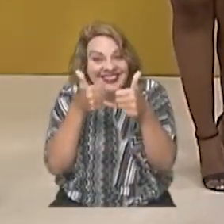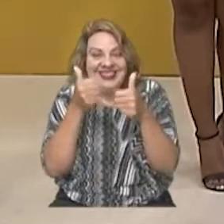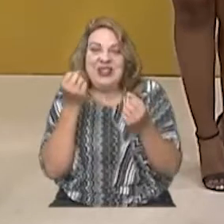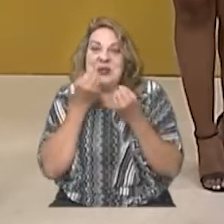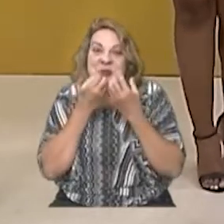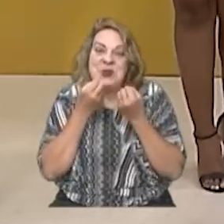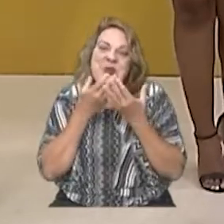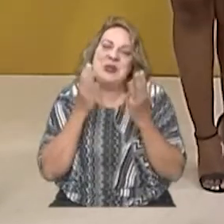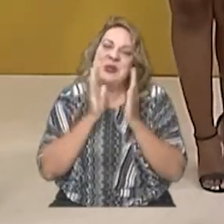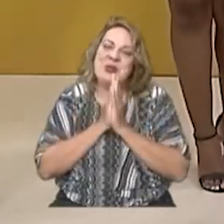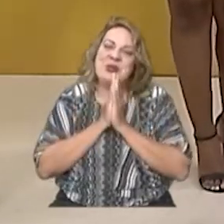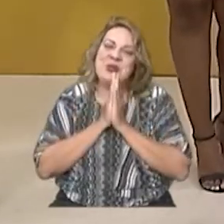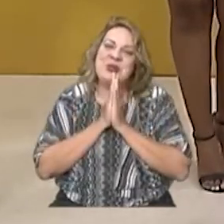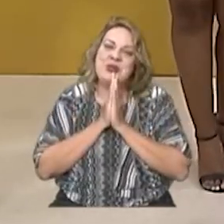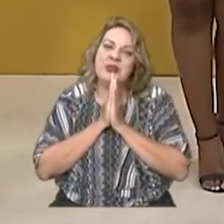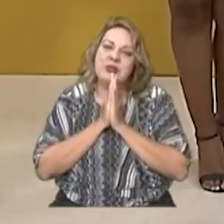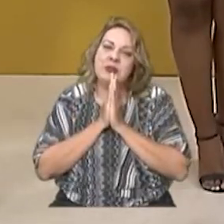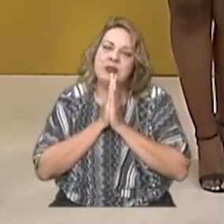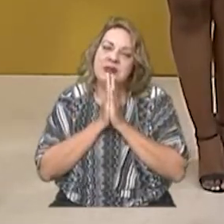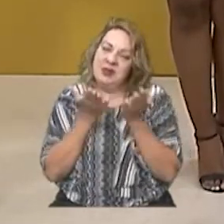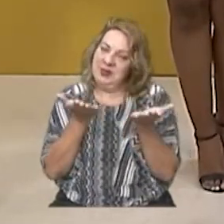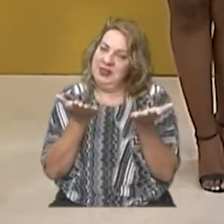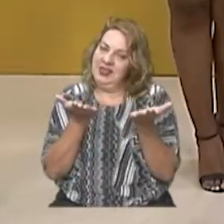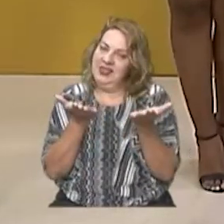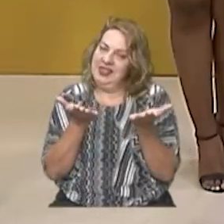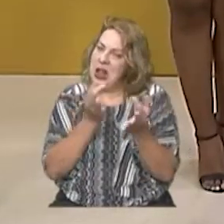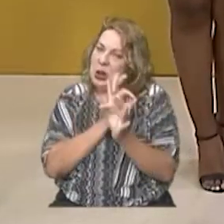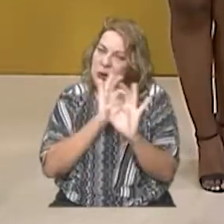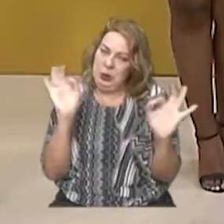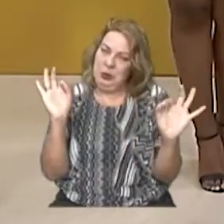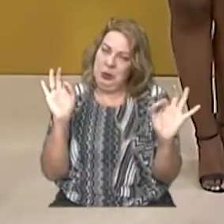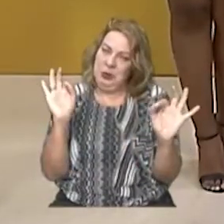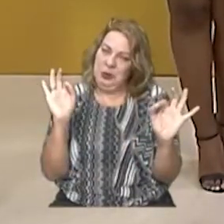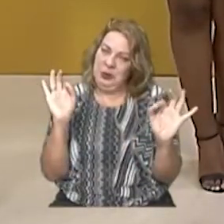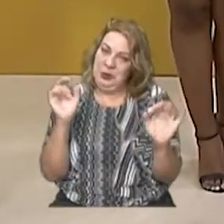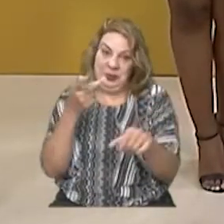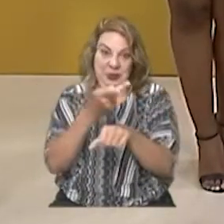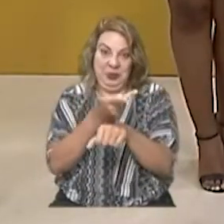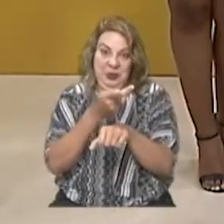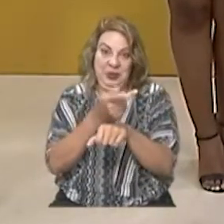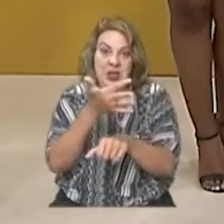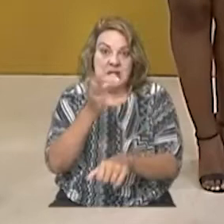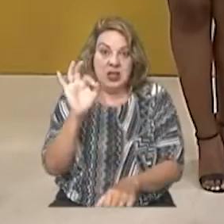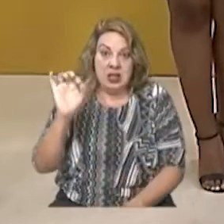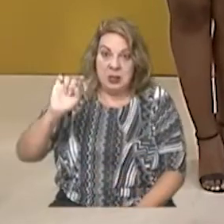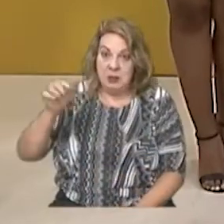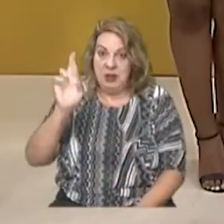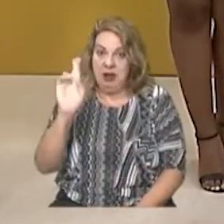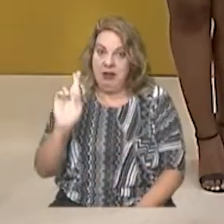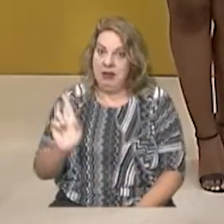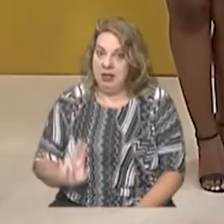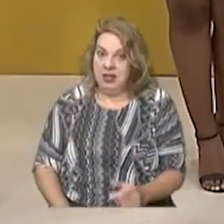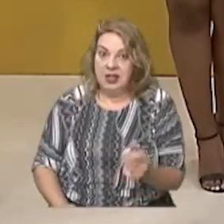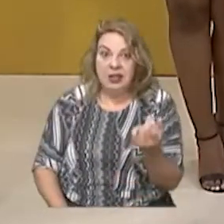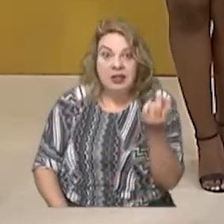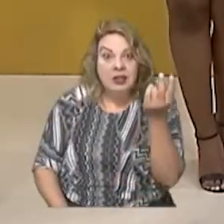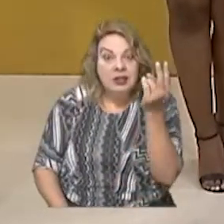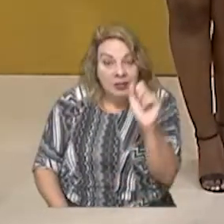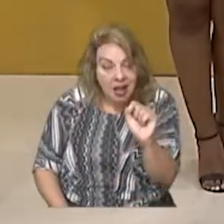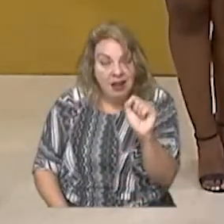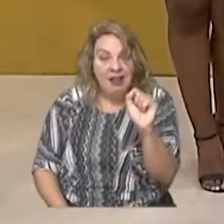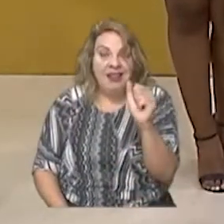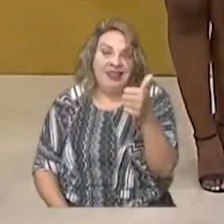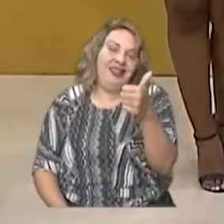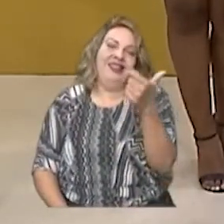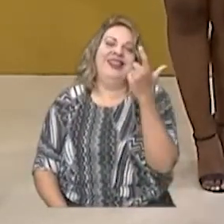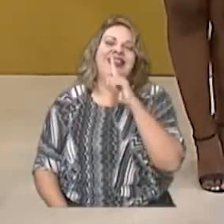demais, viu? Bom demais. Esse editor é muito bom. Ficou maravilhoso esse filme, hein? Melhor ainda, é a premiação incrível. 100 mil no quarto prêmio. E é dupla chance, Jaque. Gente,